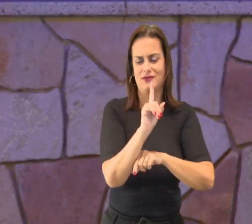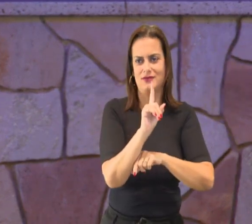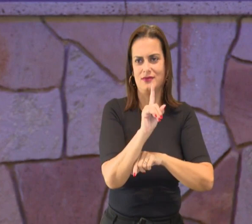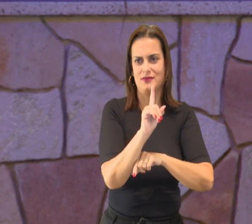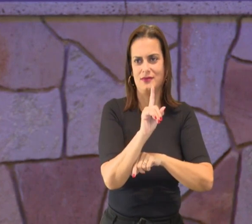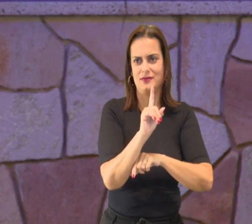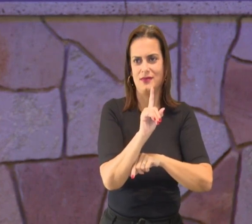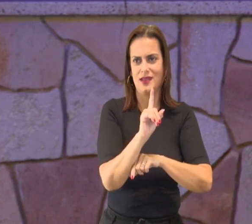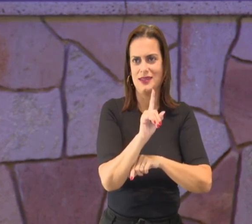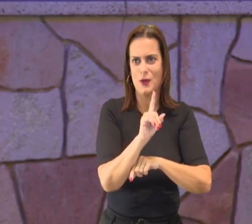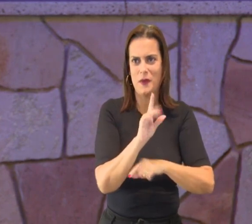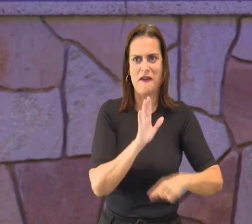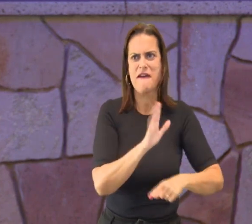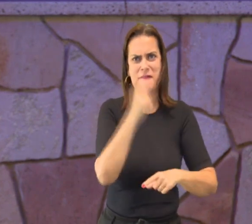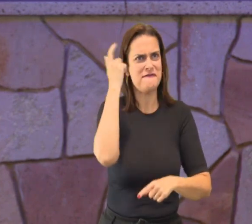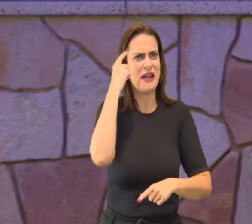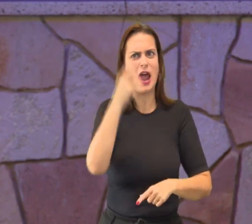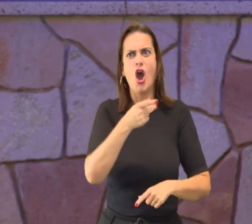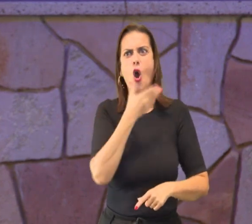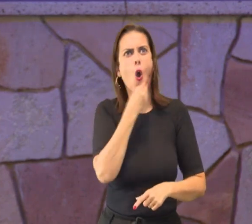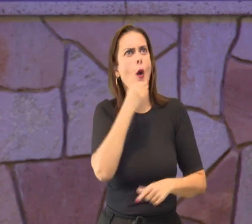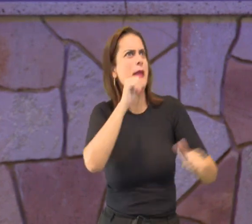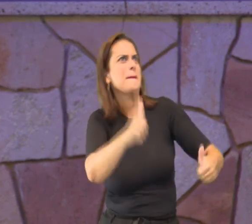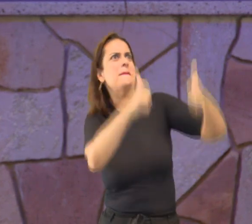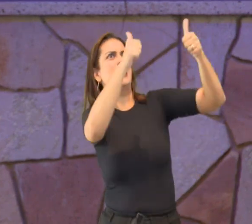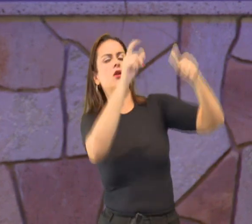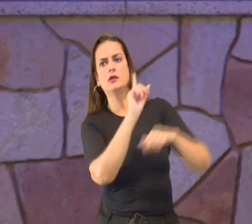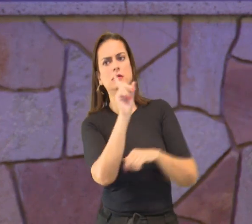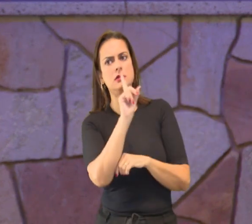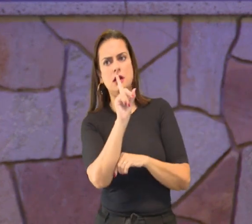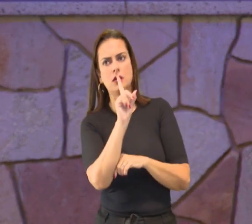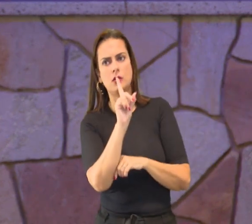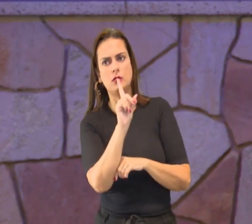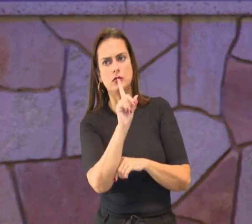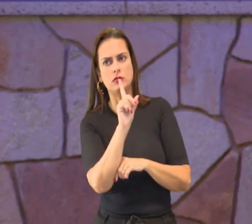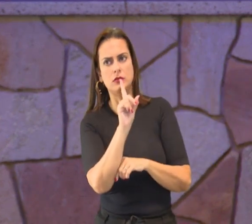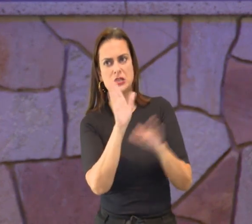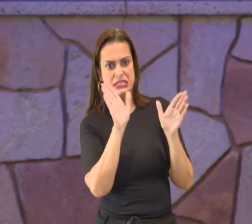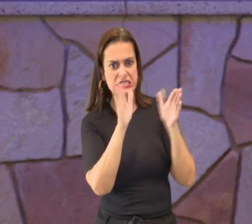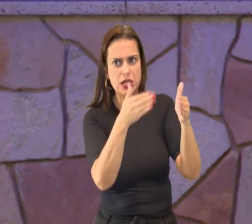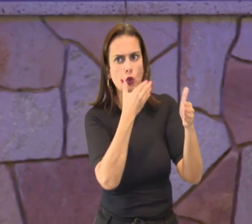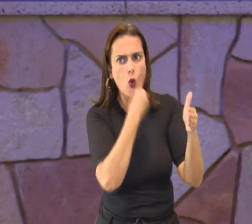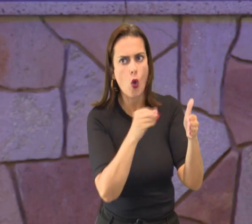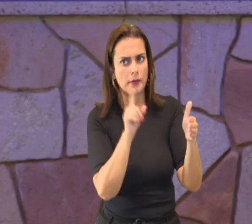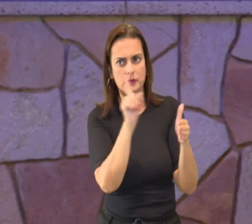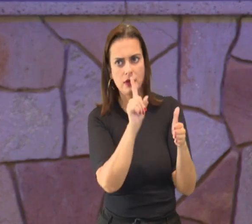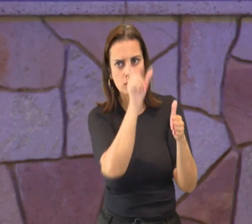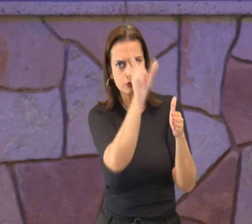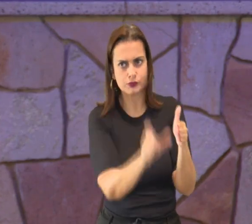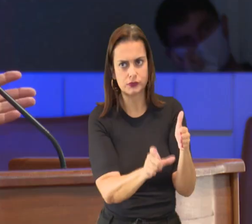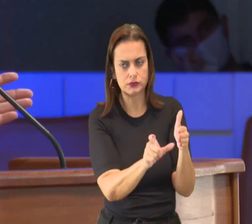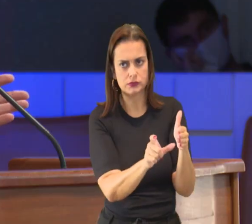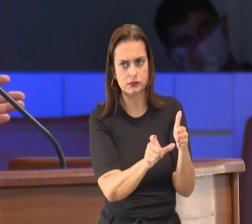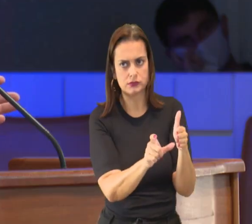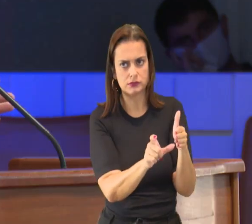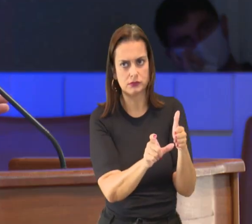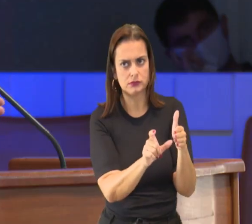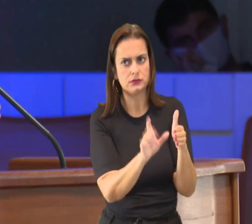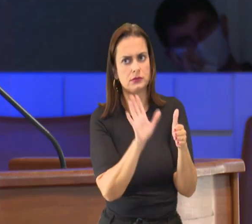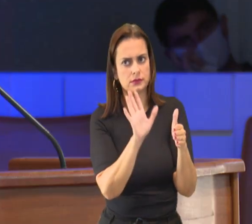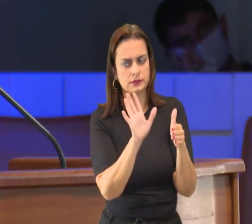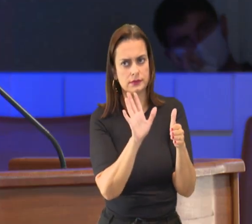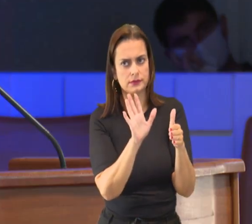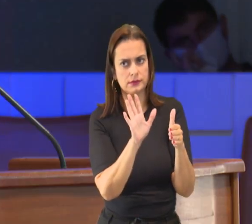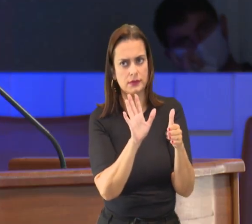para privilegiar o pensamento concentrado no homem, sendo refletido no